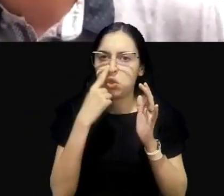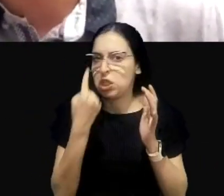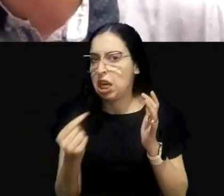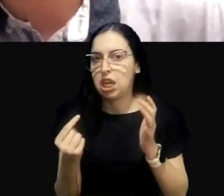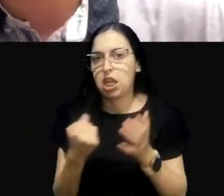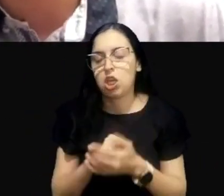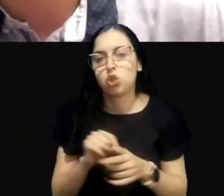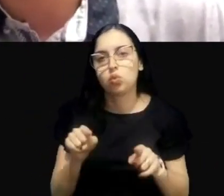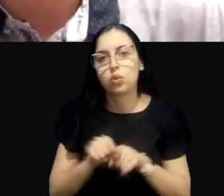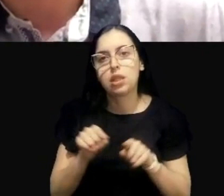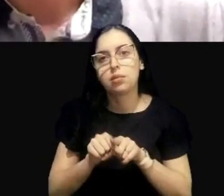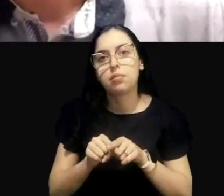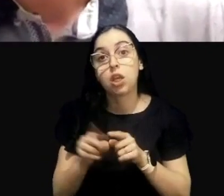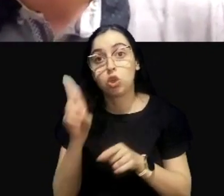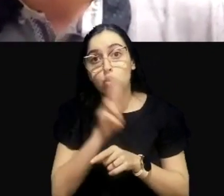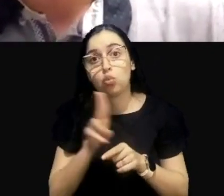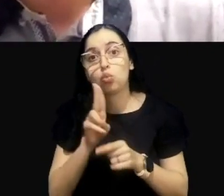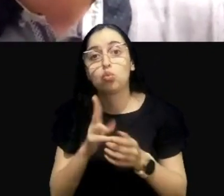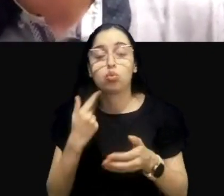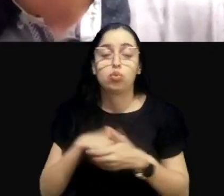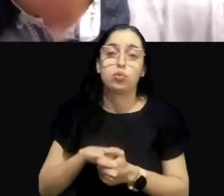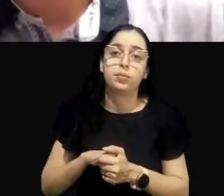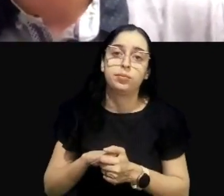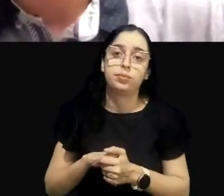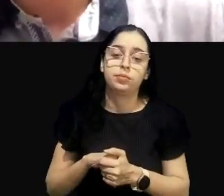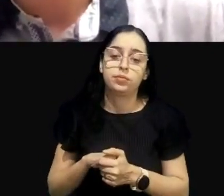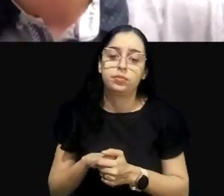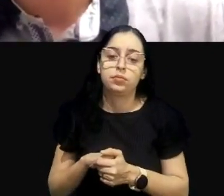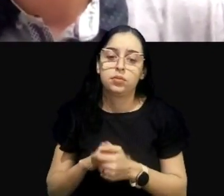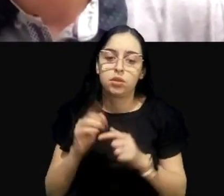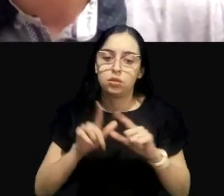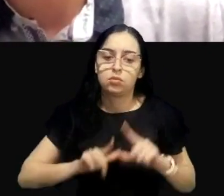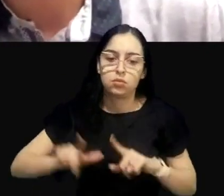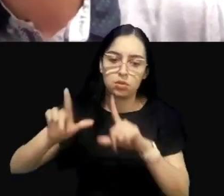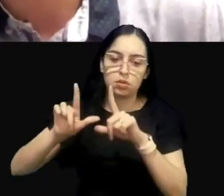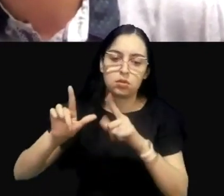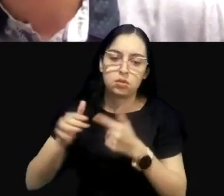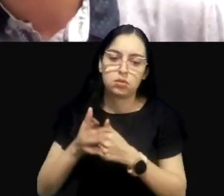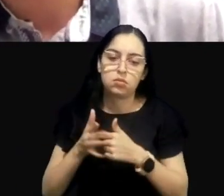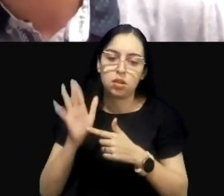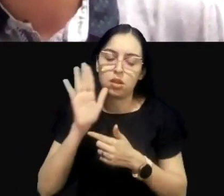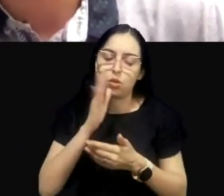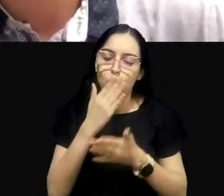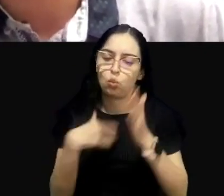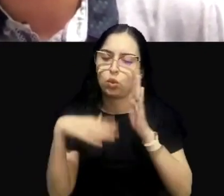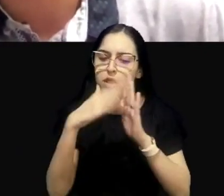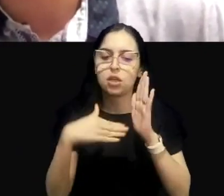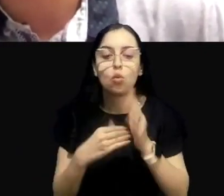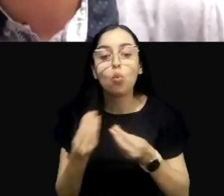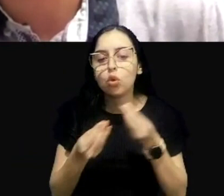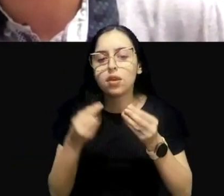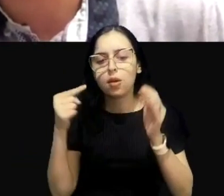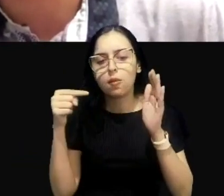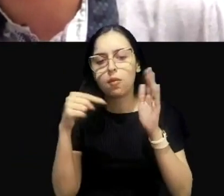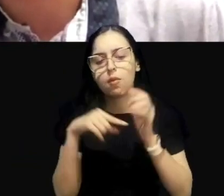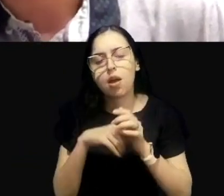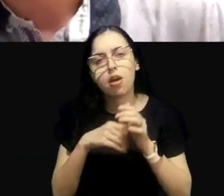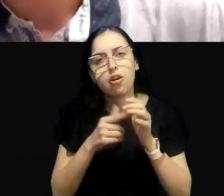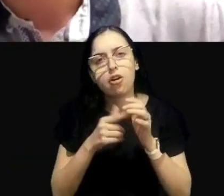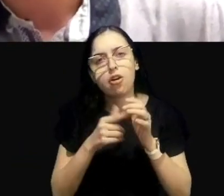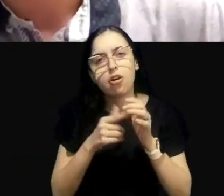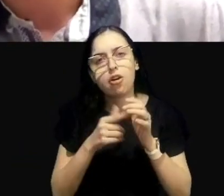fontes difusas de poluição. E aí tem um próximo slide aqui em que eu ilustro o que seria uma fonte pontual e o que seria uma fonte